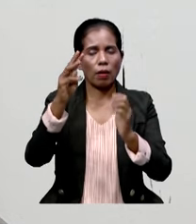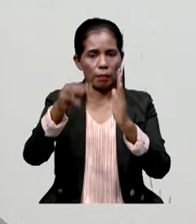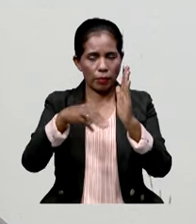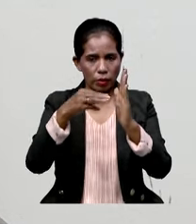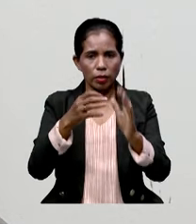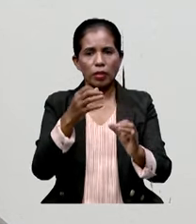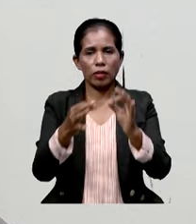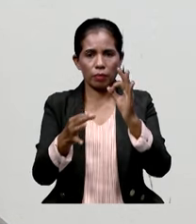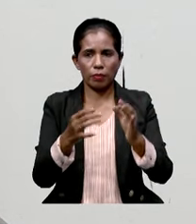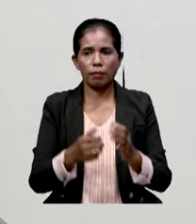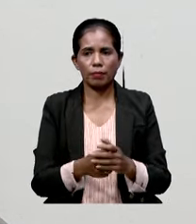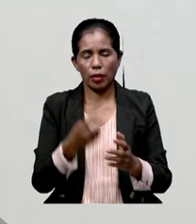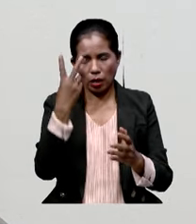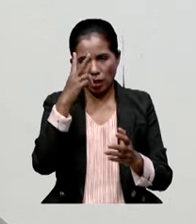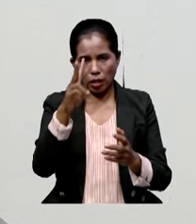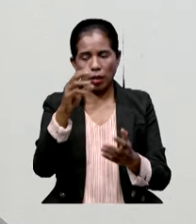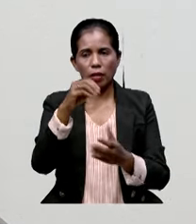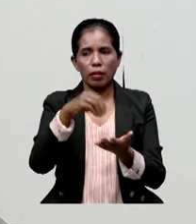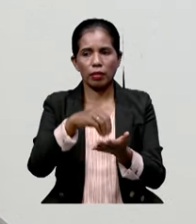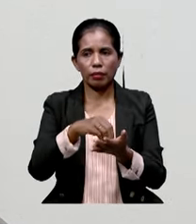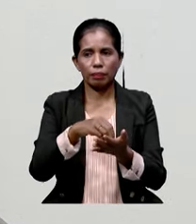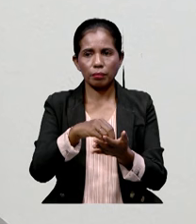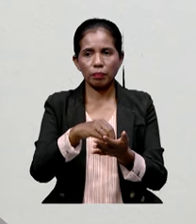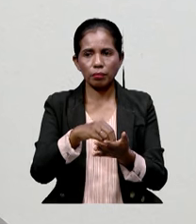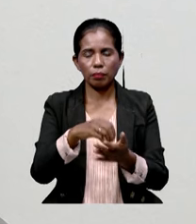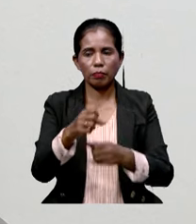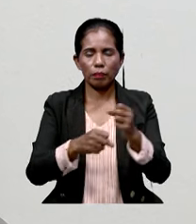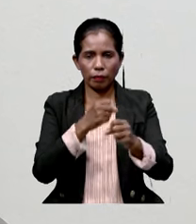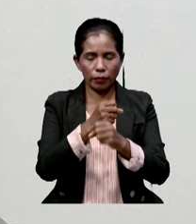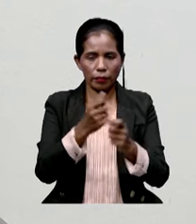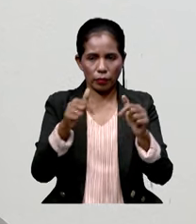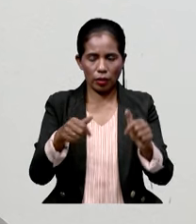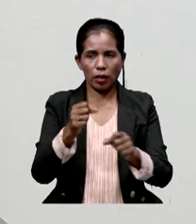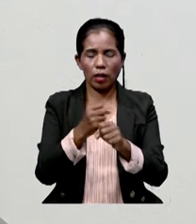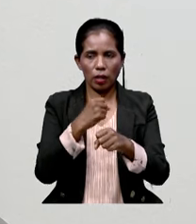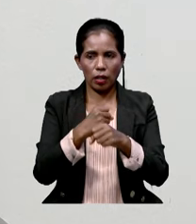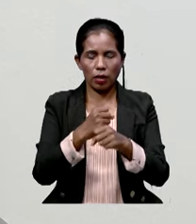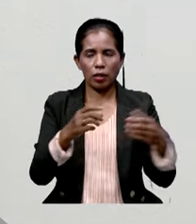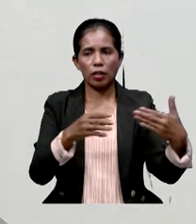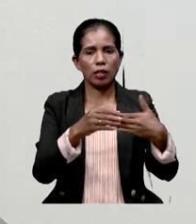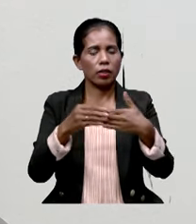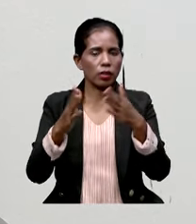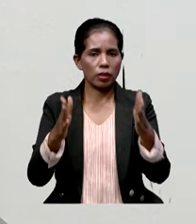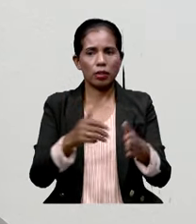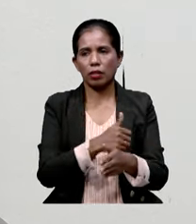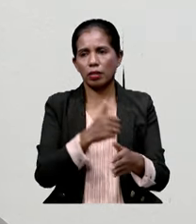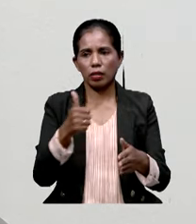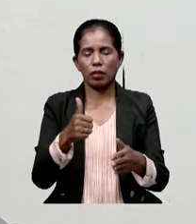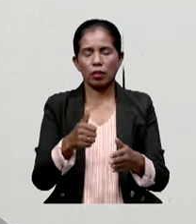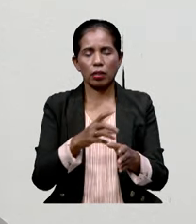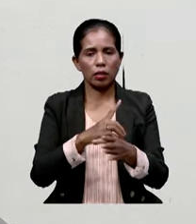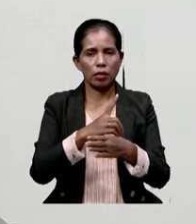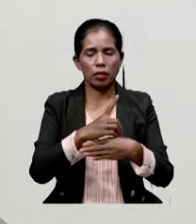caric avaliação nebe durante né tina ainda né halo carik líder balon,